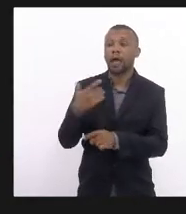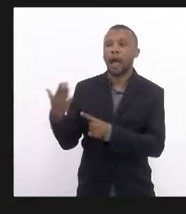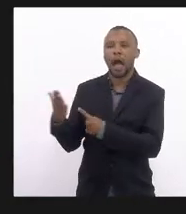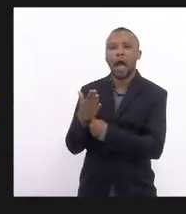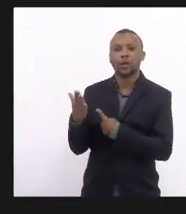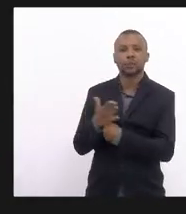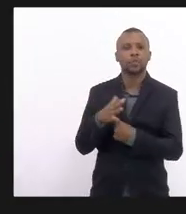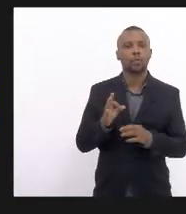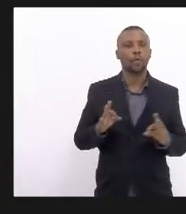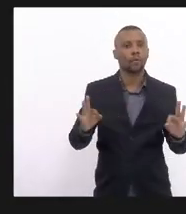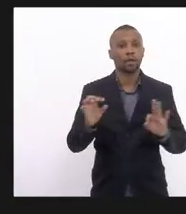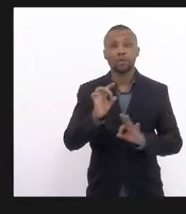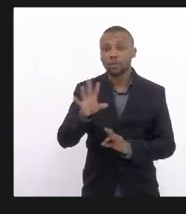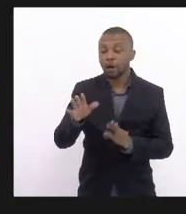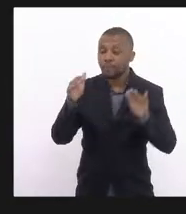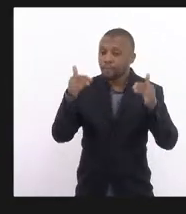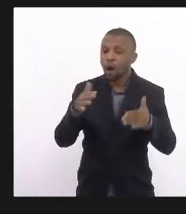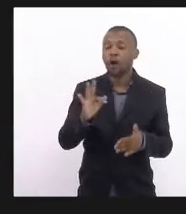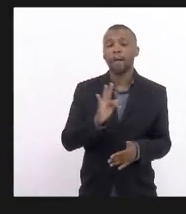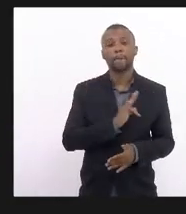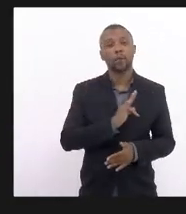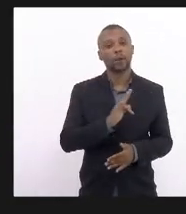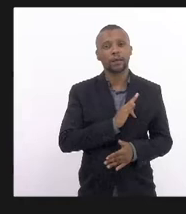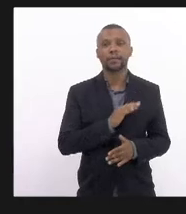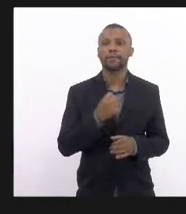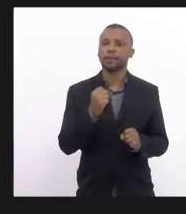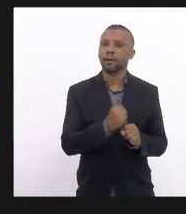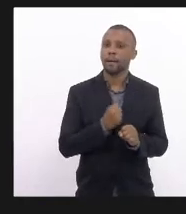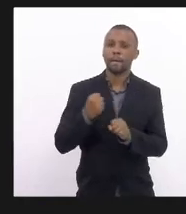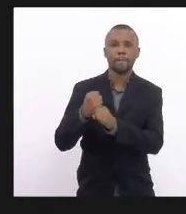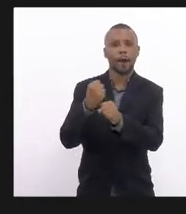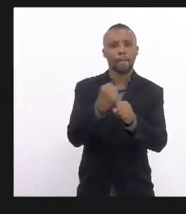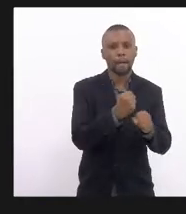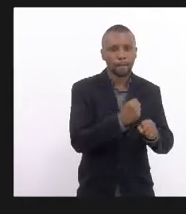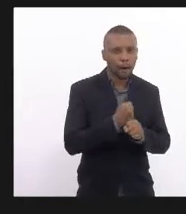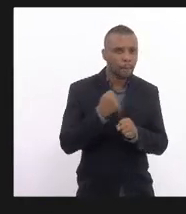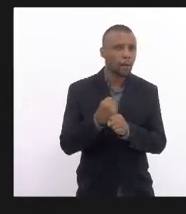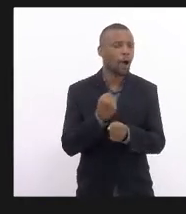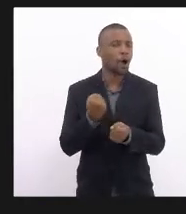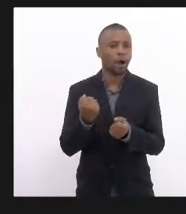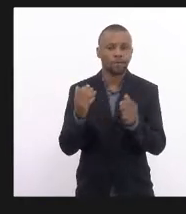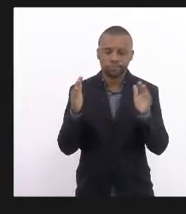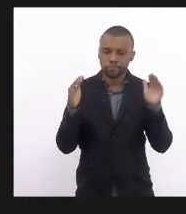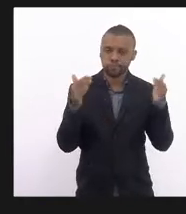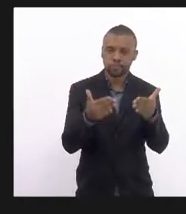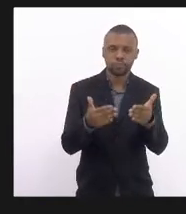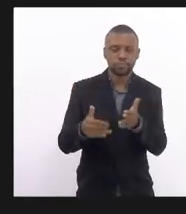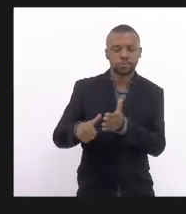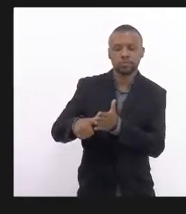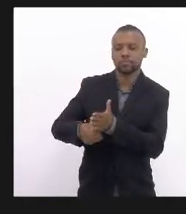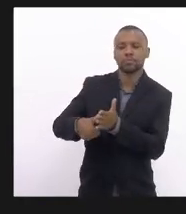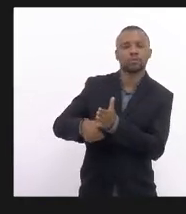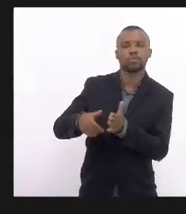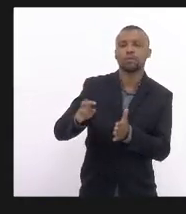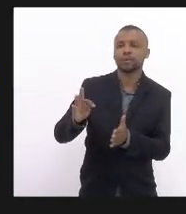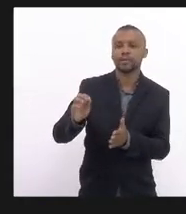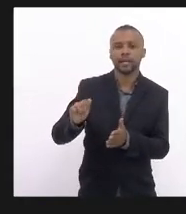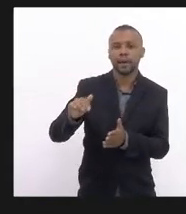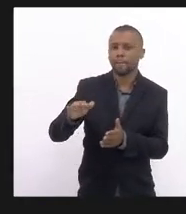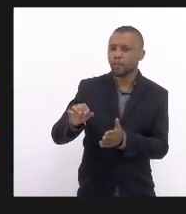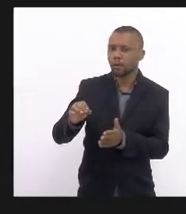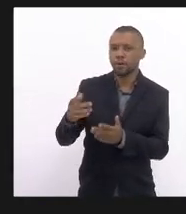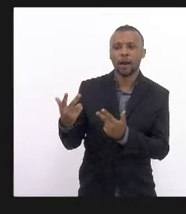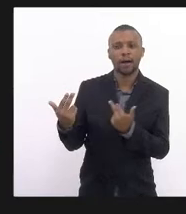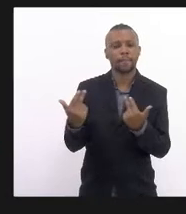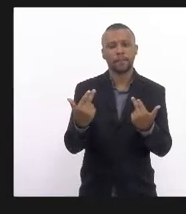só a Polícia Militar fazendo as obras. E cara para o vento, vamos embora. O Tamoios foi a mesma coisa. Né? Ficou um